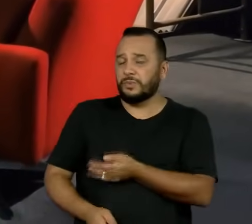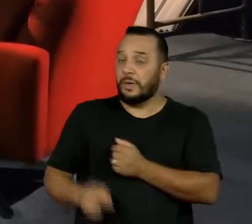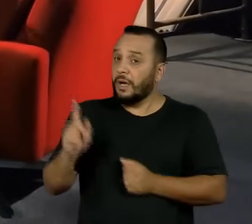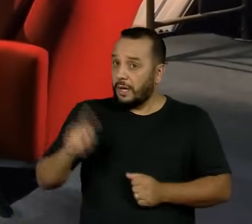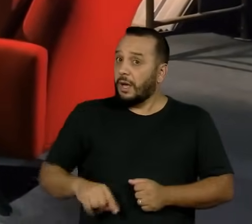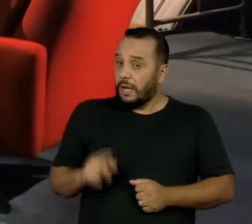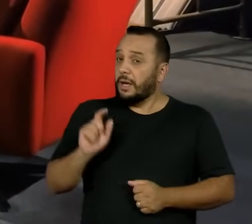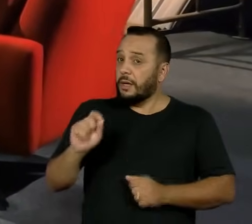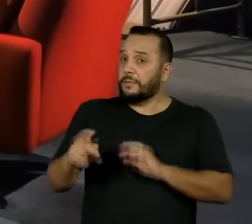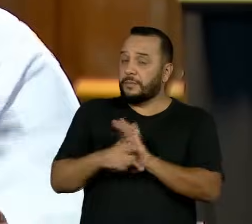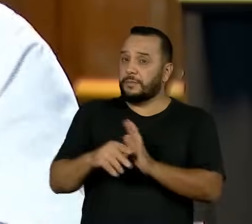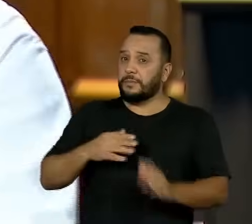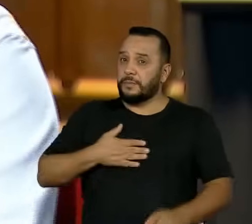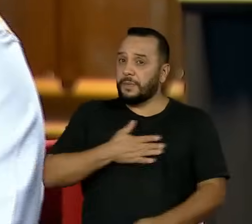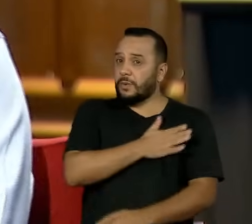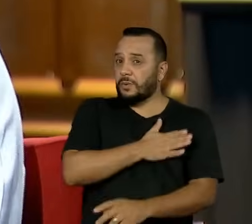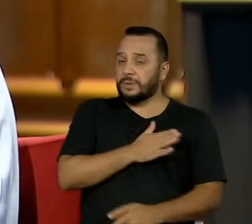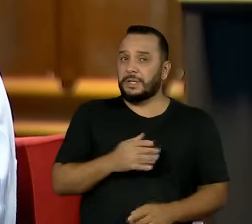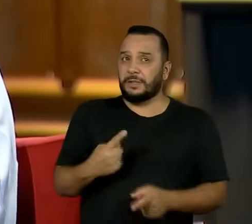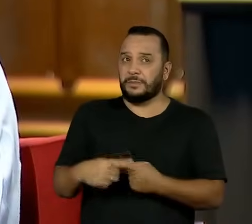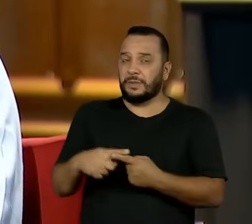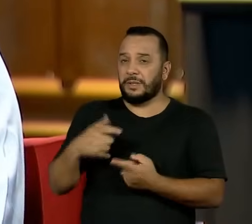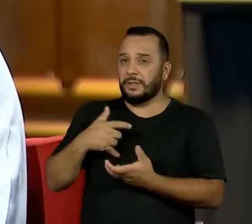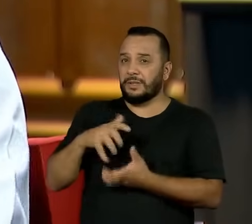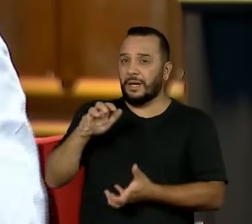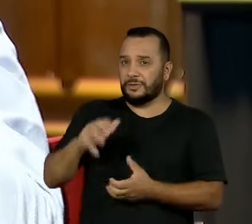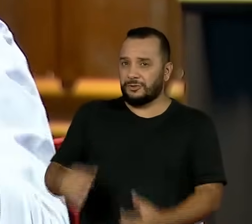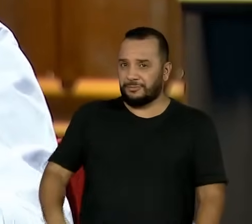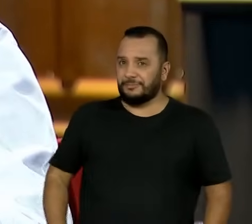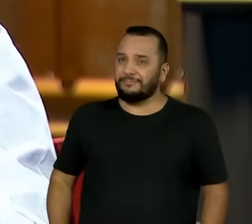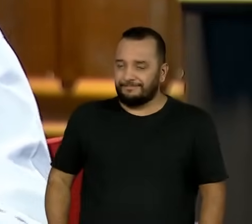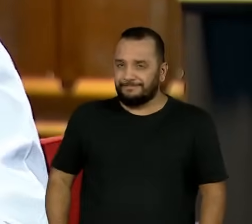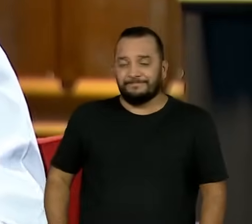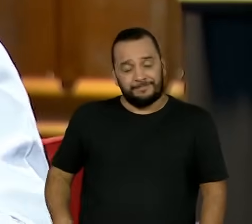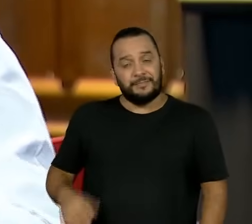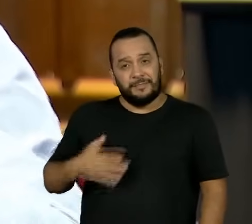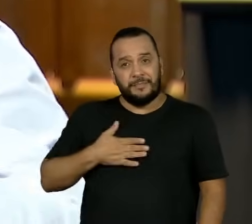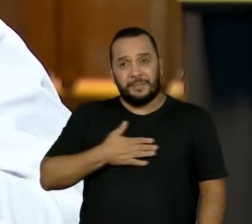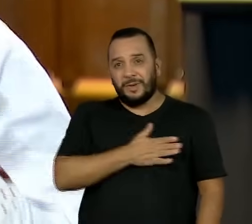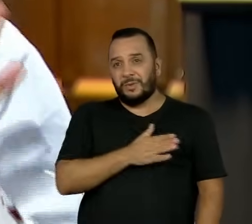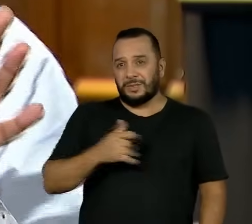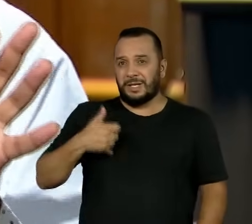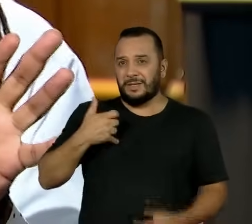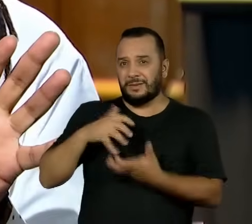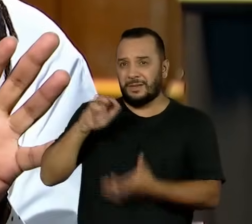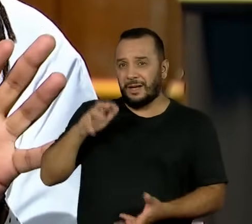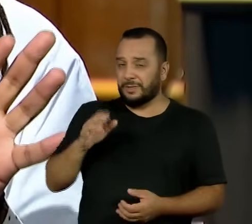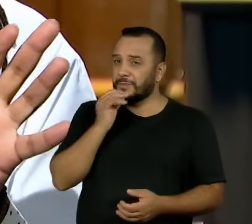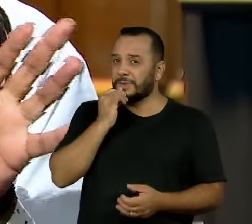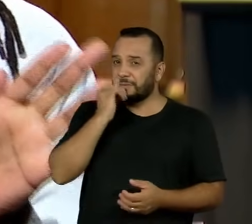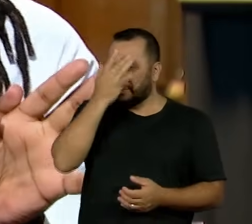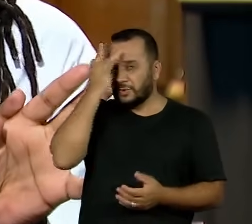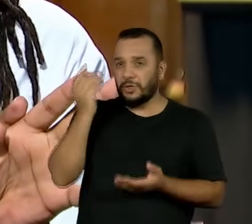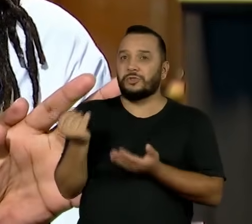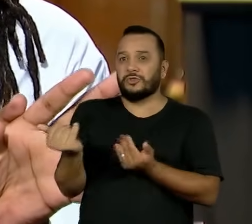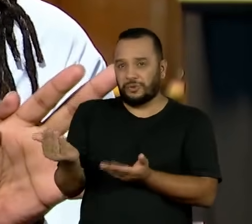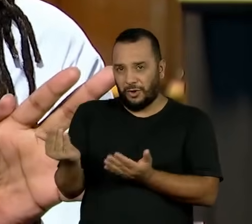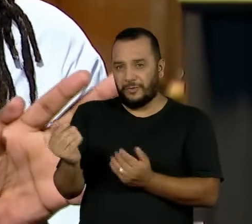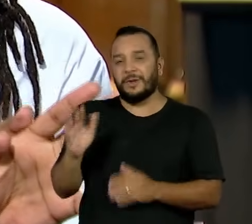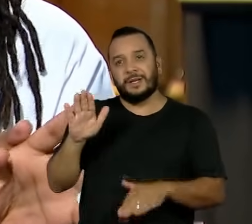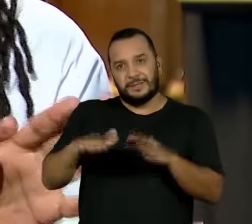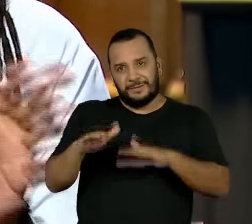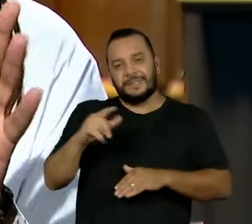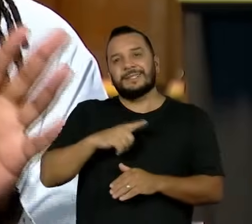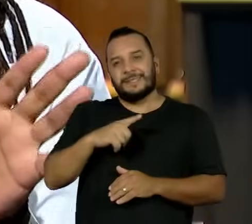ocorre, né, que existe a partir da idade. A partir da idade. Então, veja, A pessoa mais jovem também pode sofrer